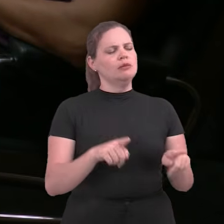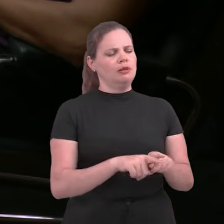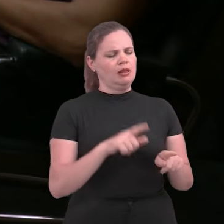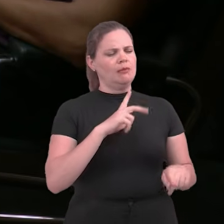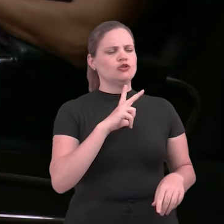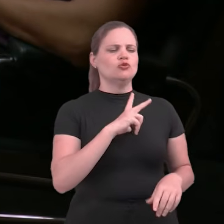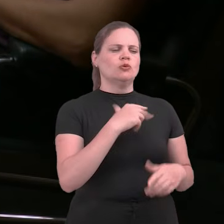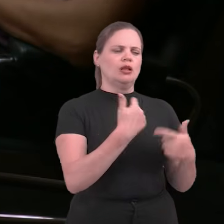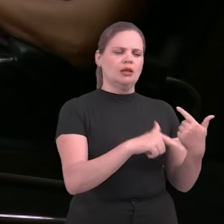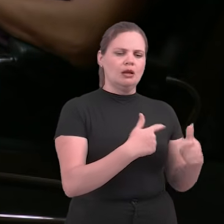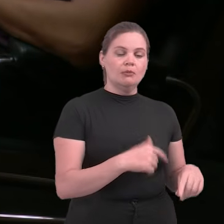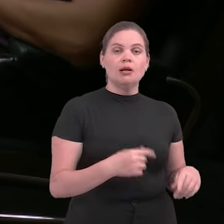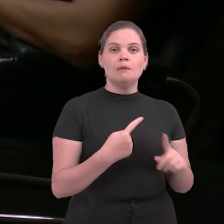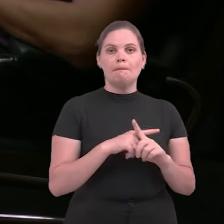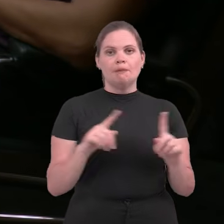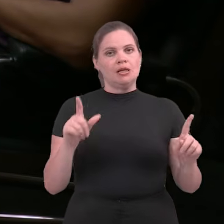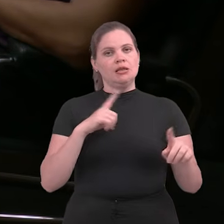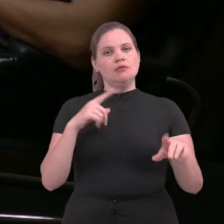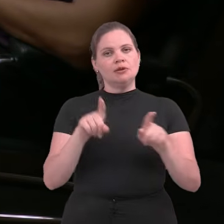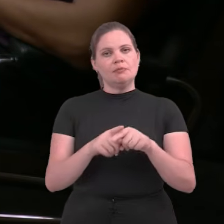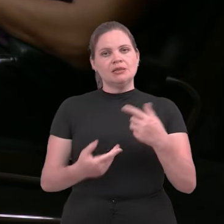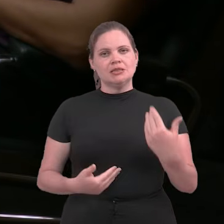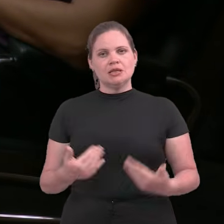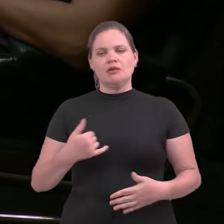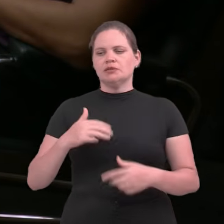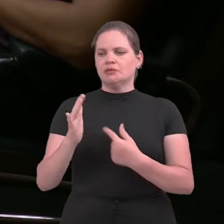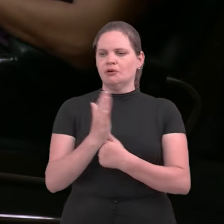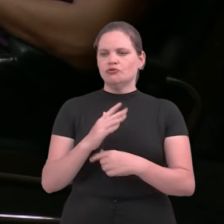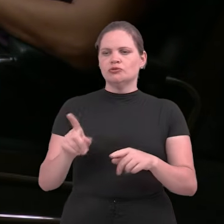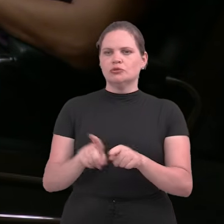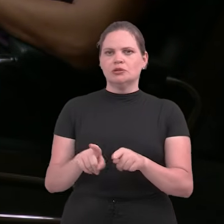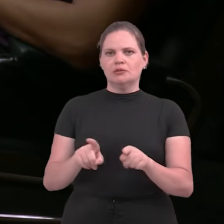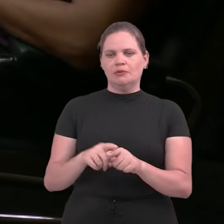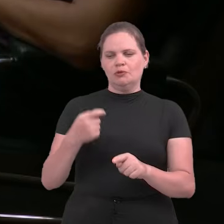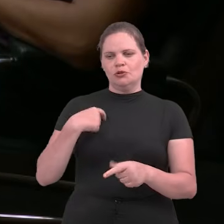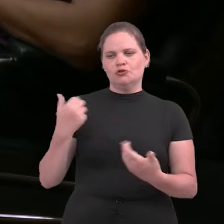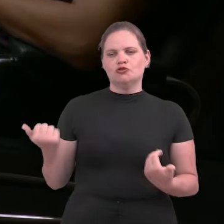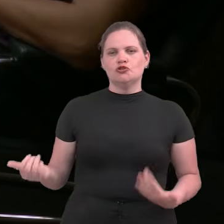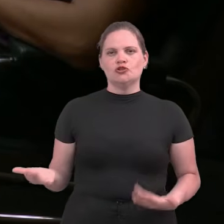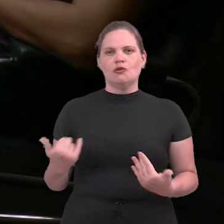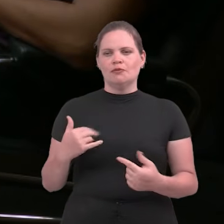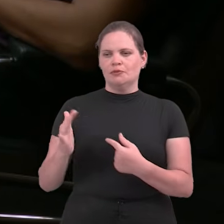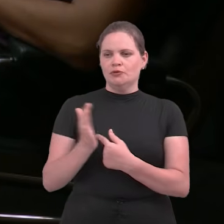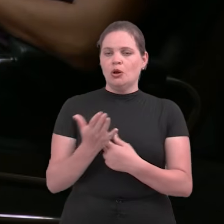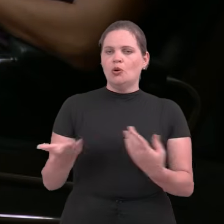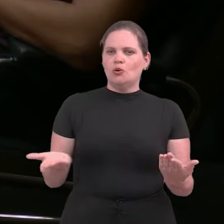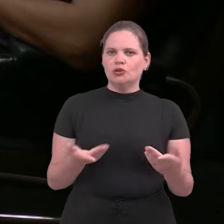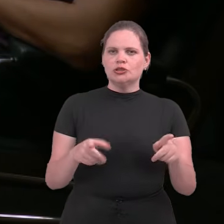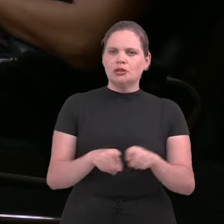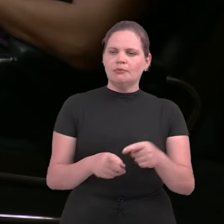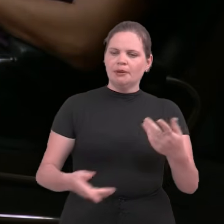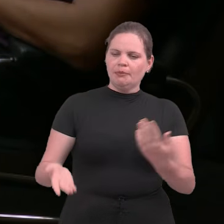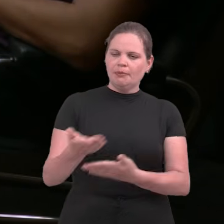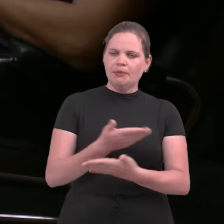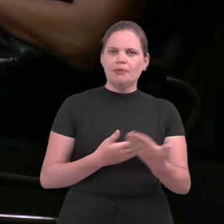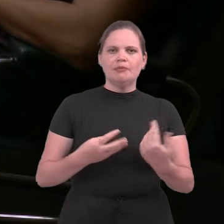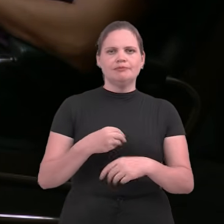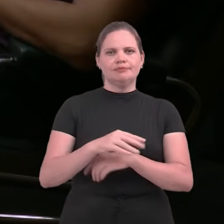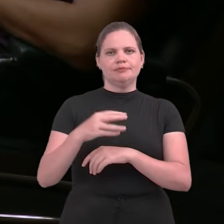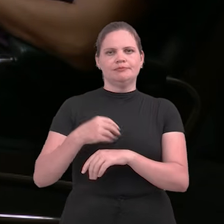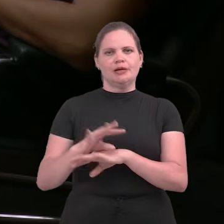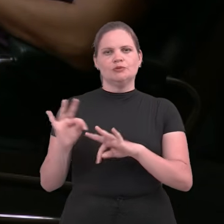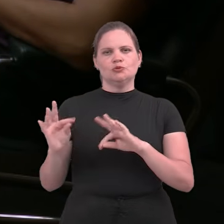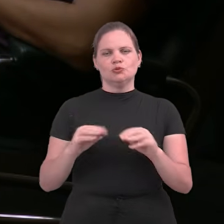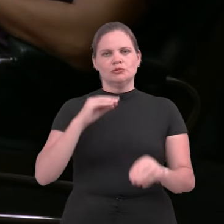eu recebi também orientações de irmãos nossos, né, quando eu era mais novo, os irmãos ajudaram. Hoje a gente também compartilha aqui, né?